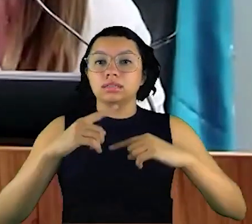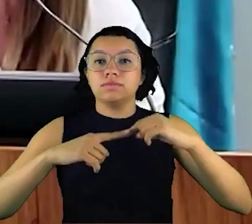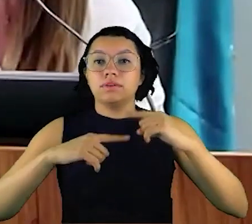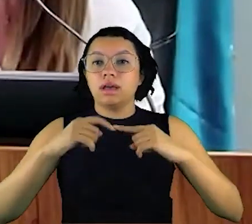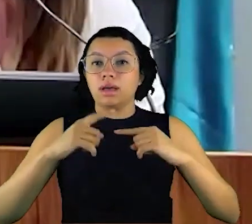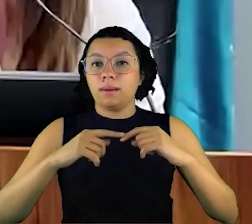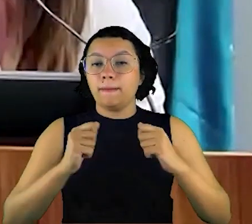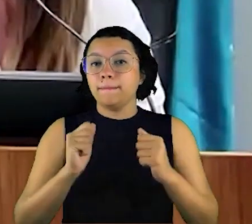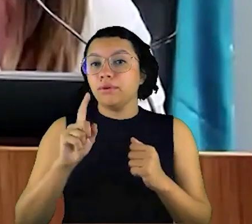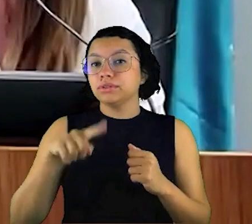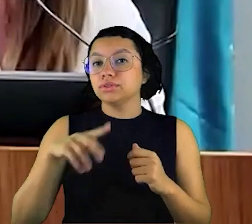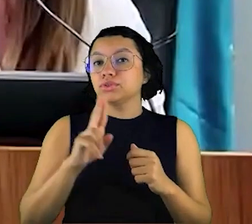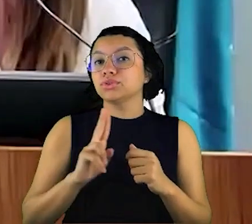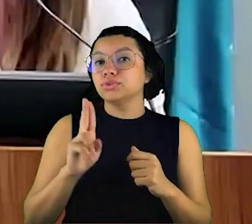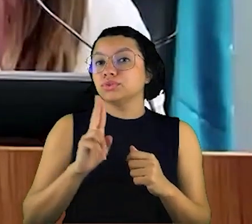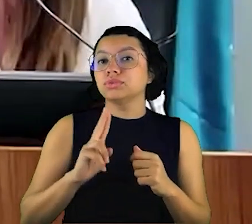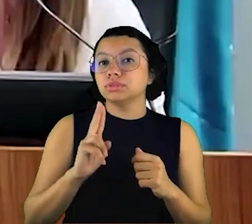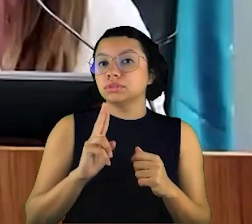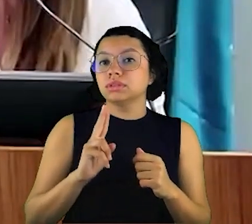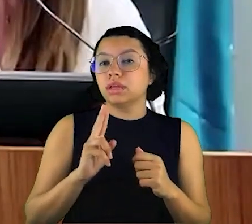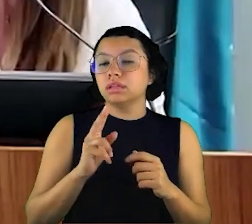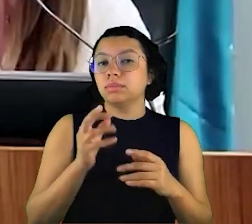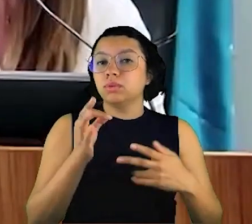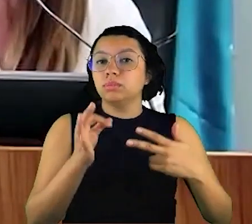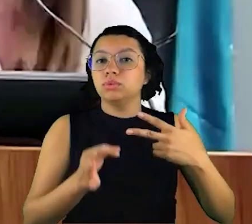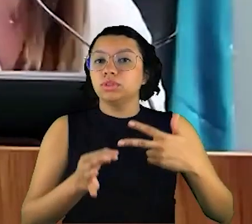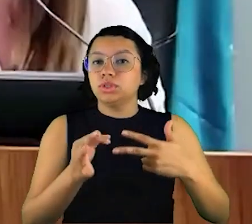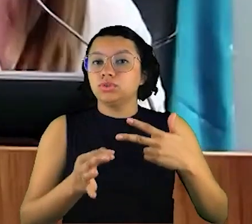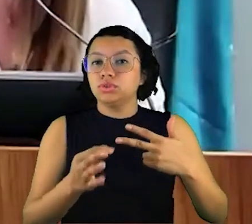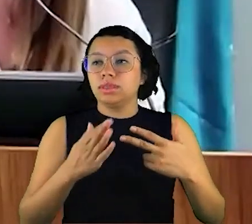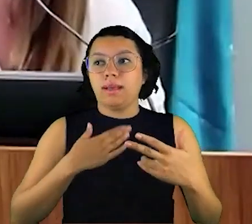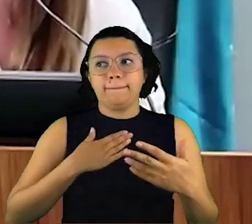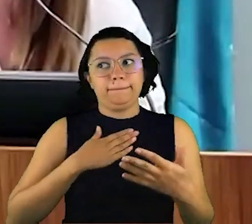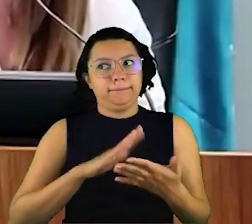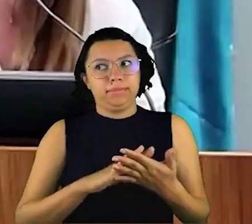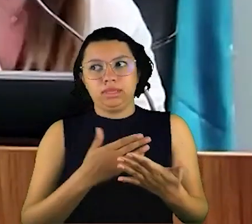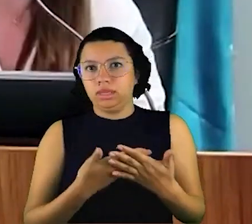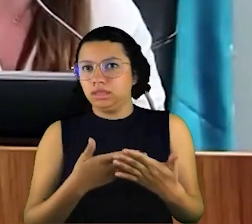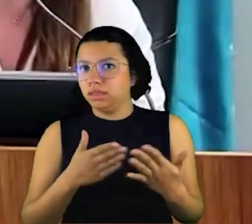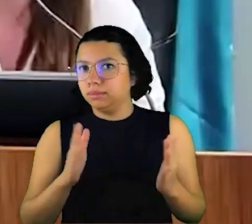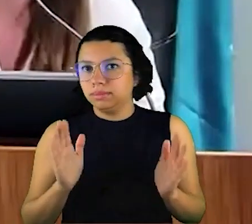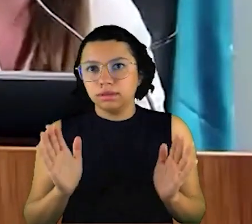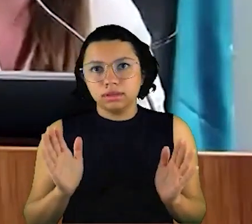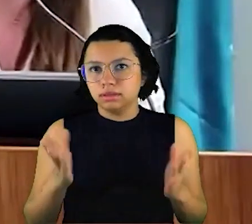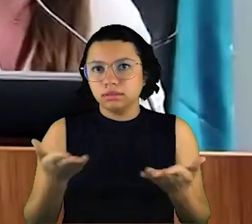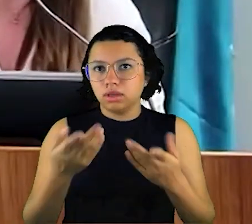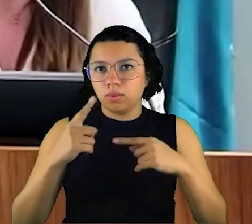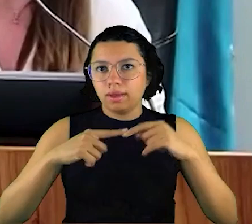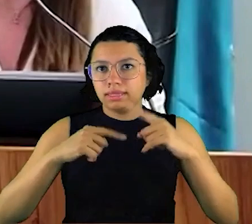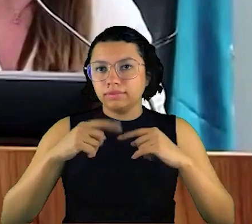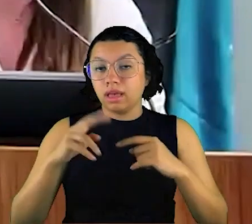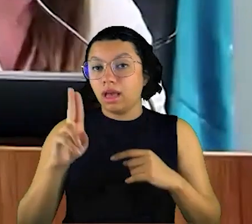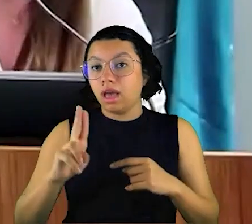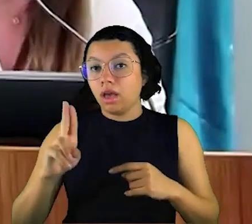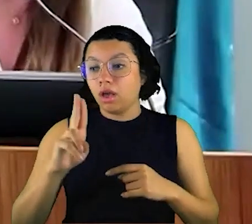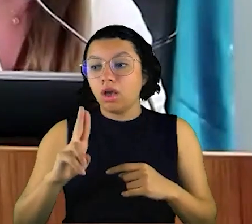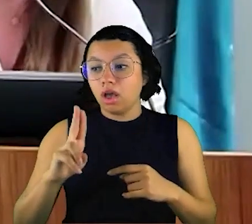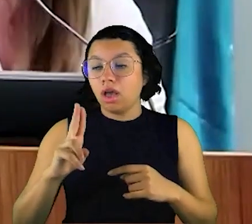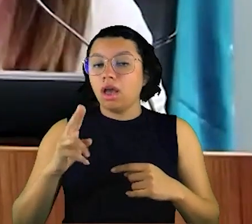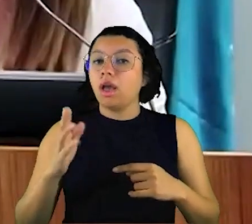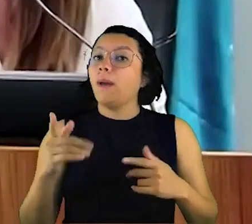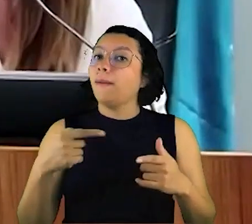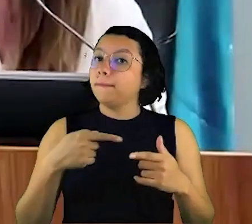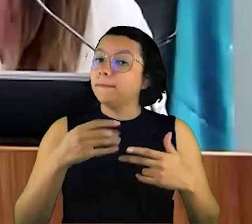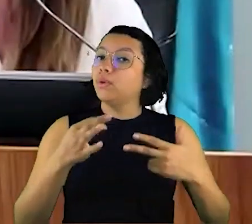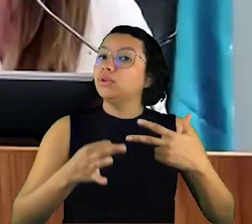ferramenta pode ser usada pelo Poder Judiciário. Na minha interpretação, essa ferramenta é usada